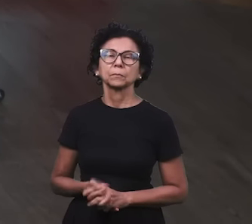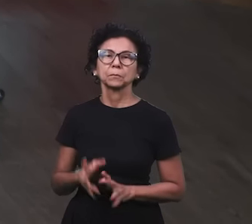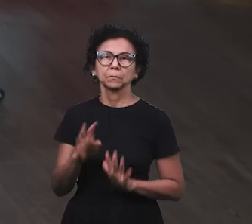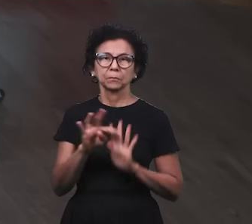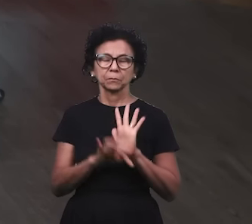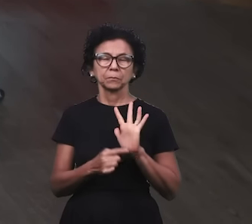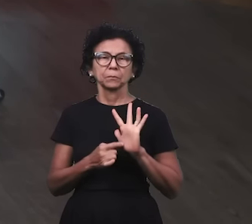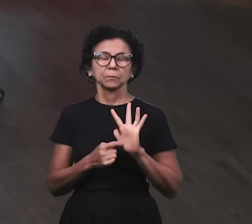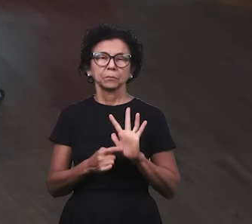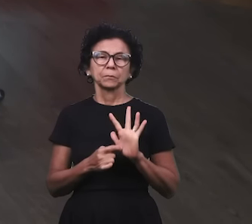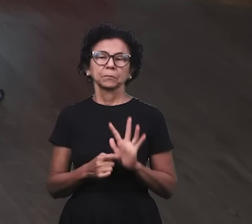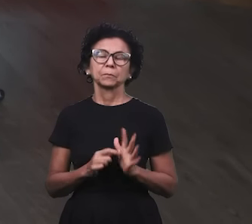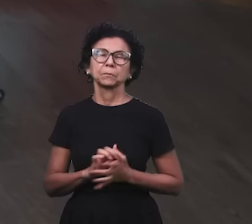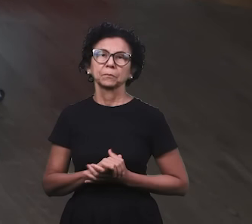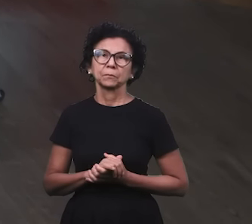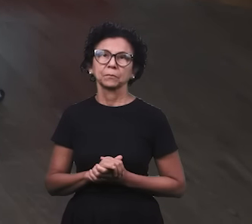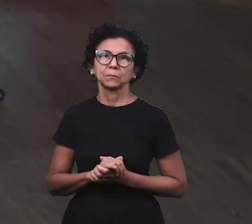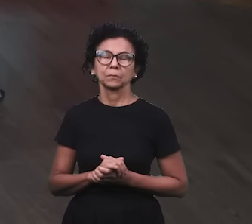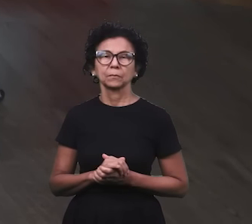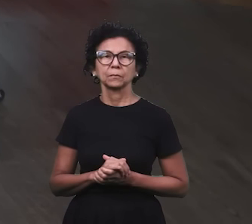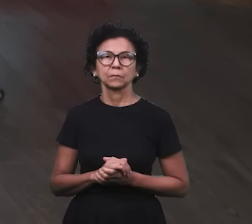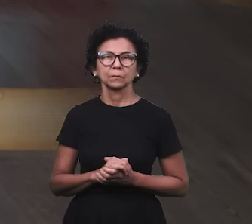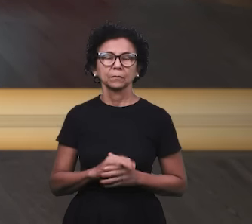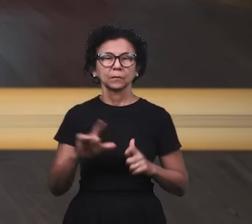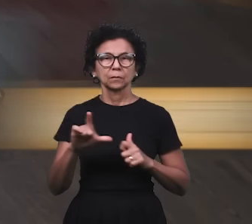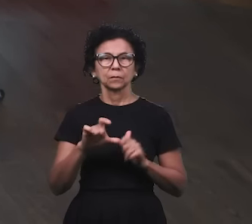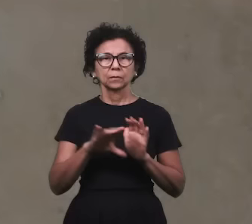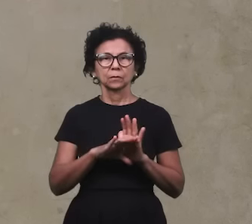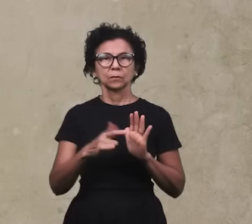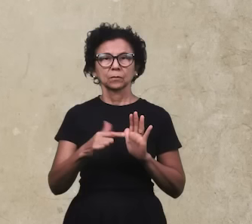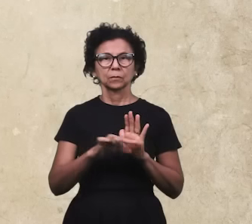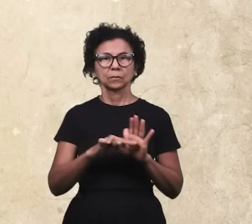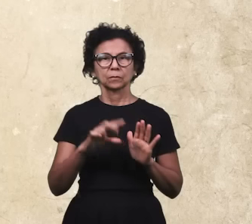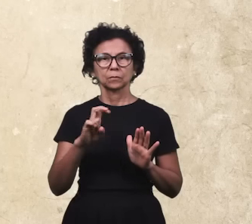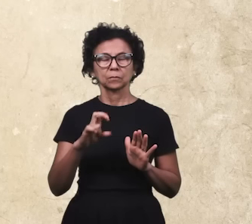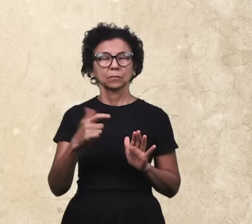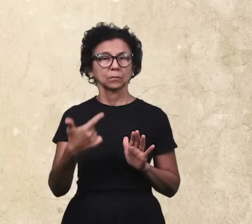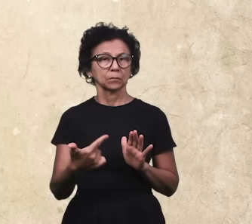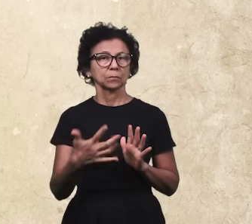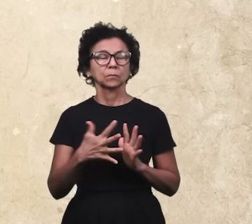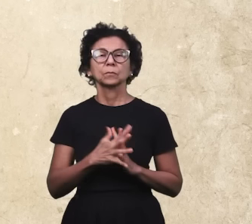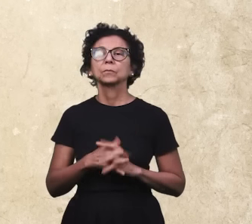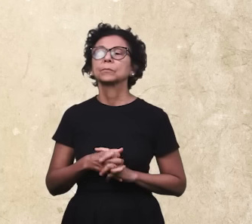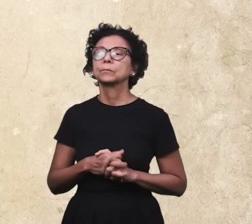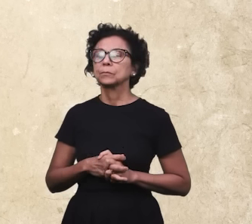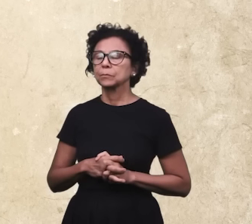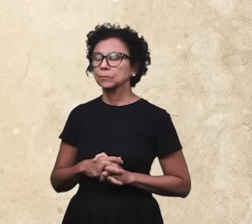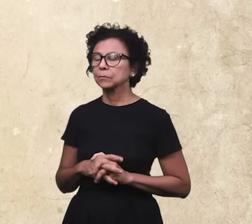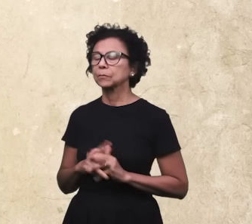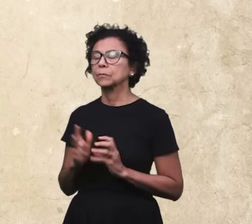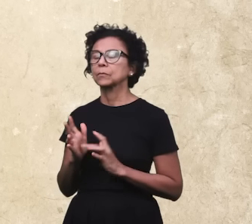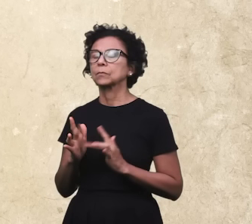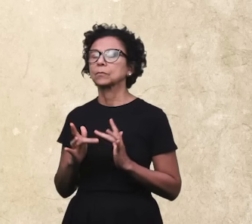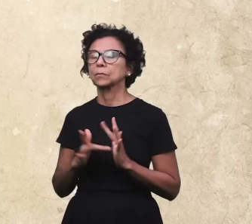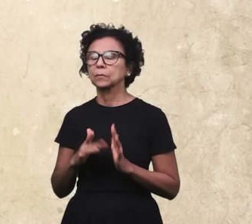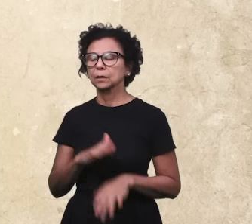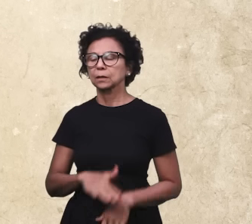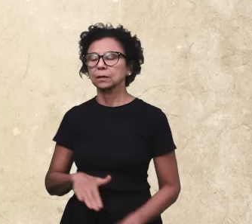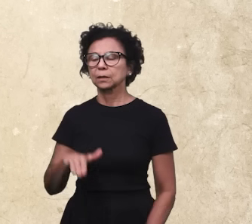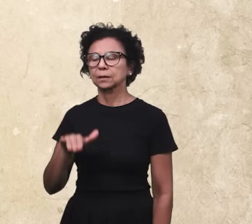que fecha bem isso, né? E o capítulo 2 de Lucas, versos 52, diz assim: e